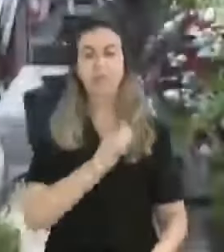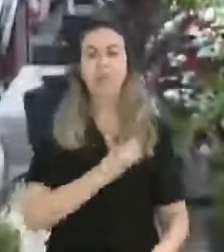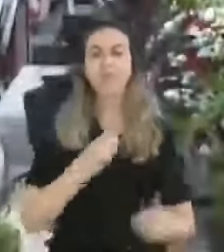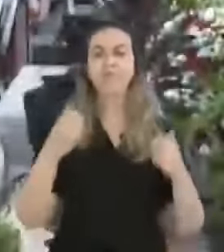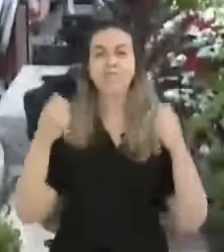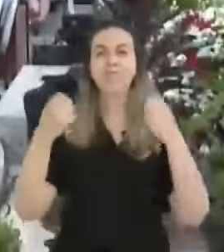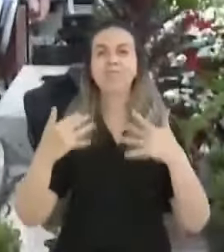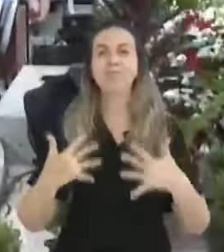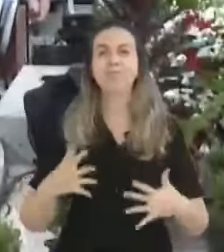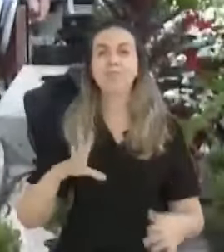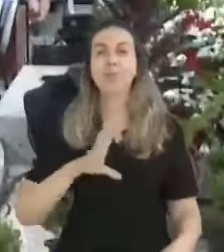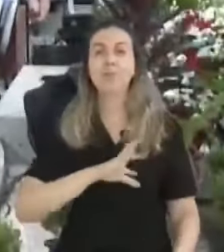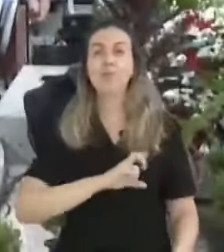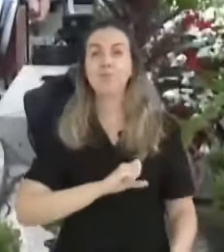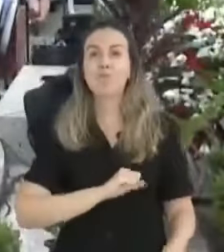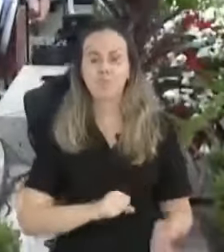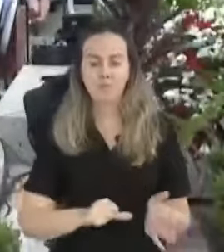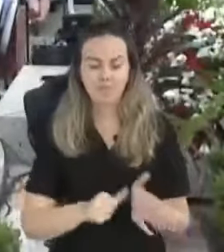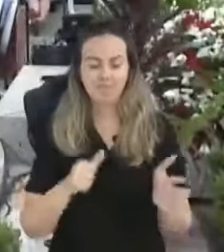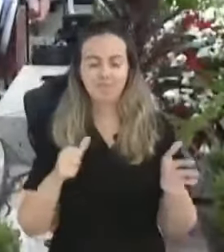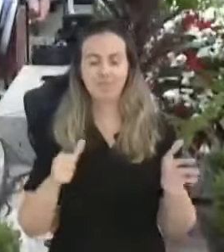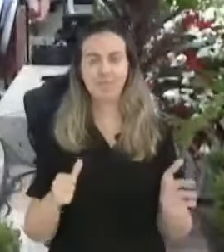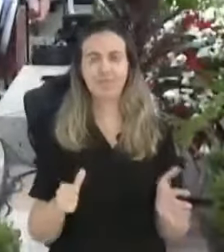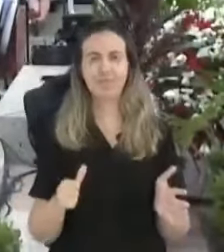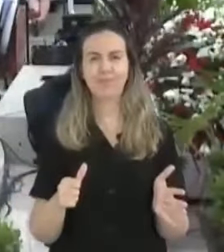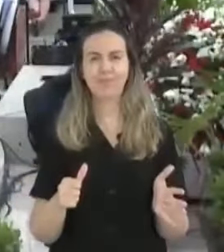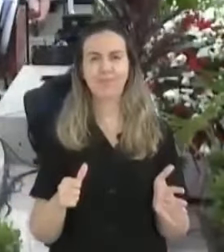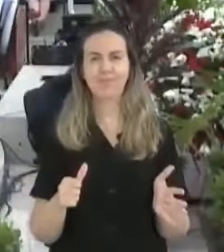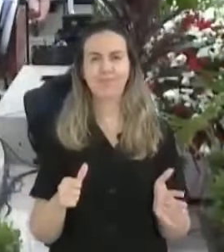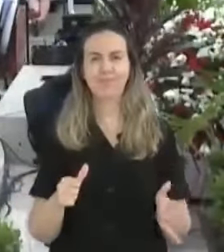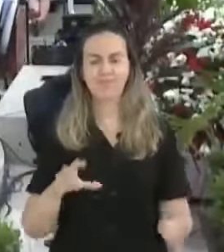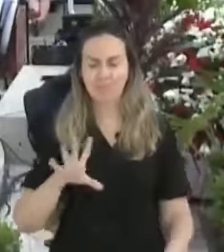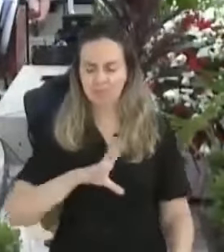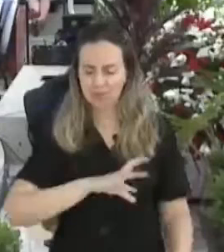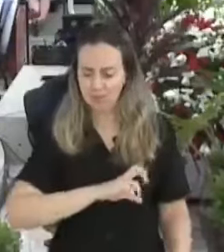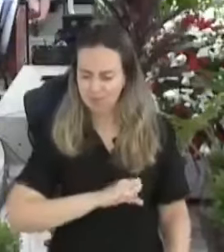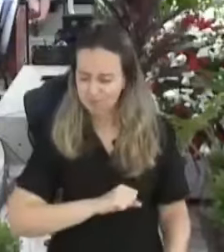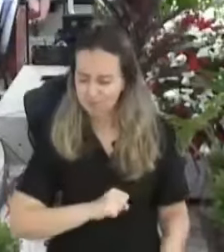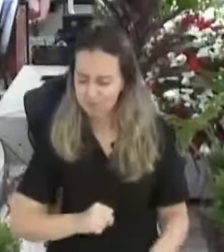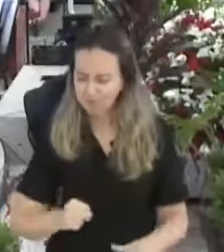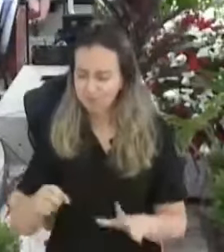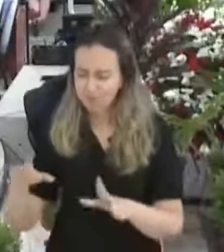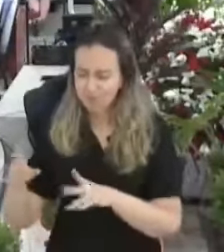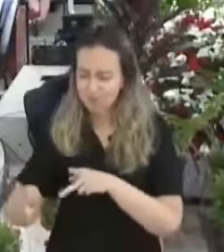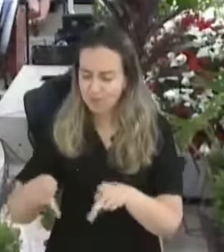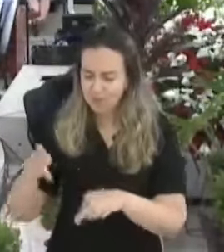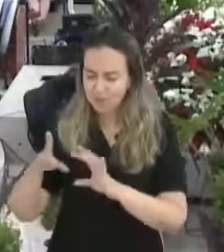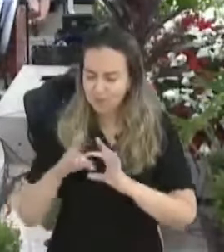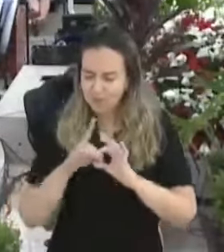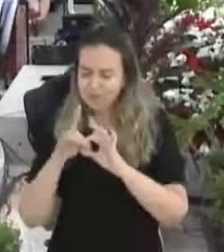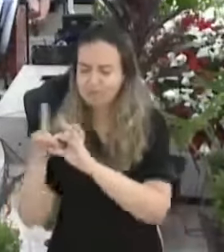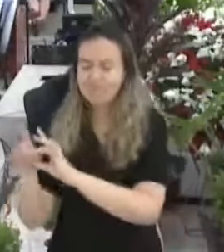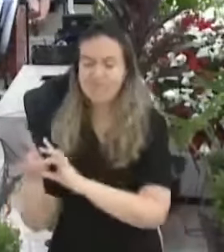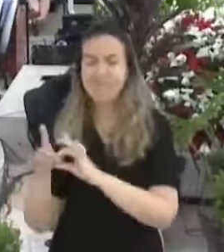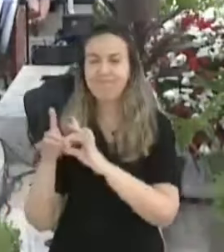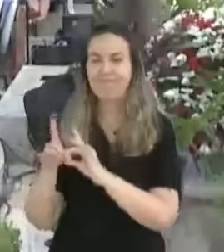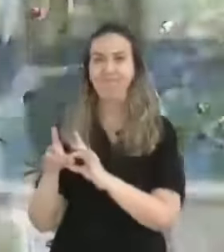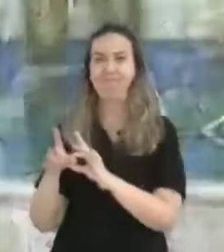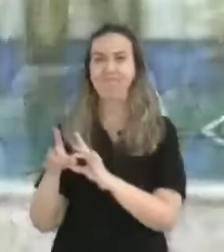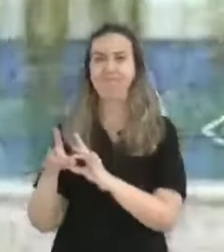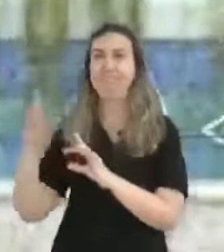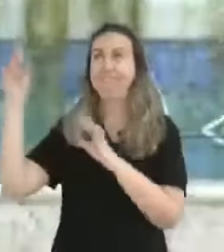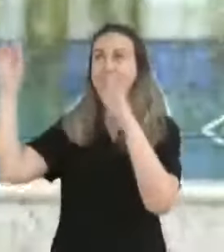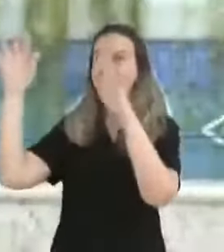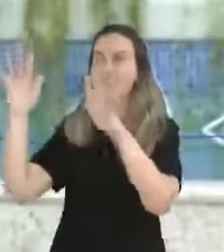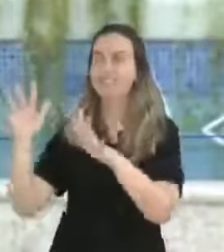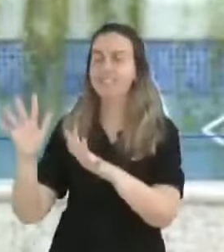primeiro amor, porque está escrito que Gilgal foi o primeiro lugar que o povo se acampou na terra prometida, foi